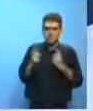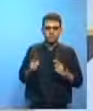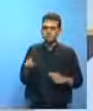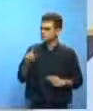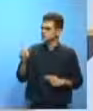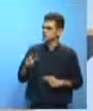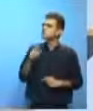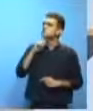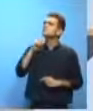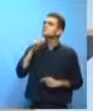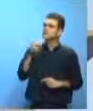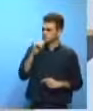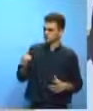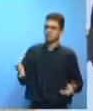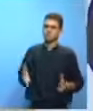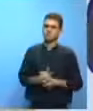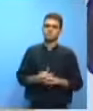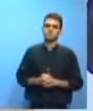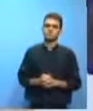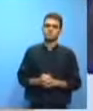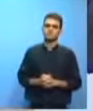engano do... Ah, é?